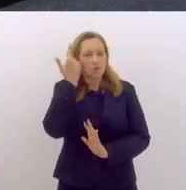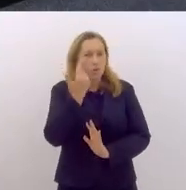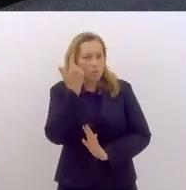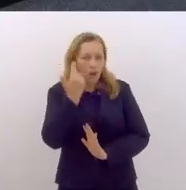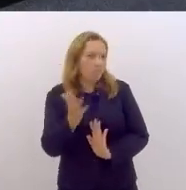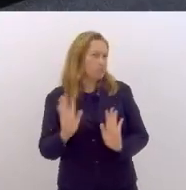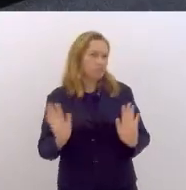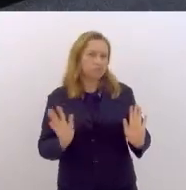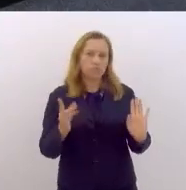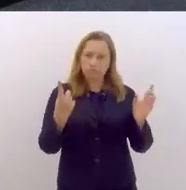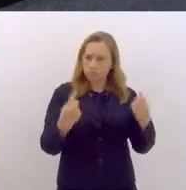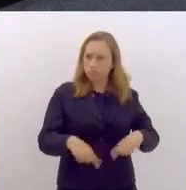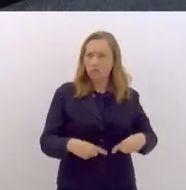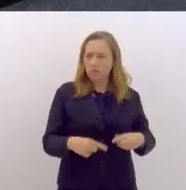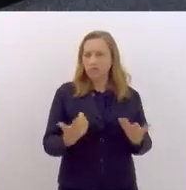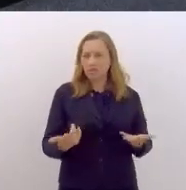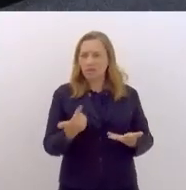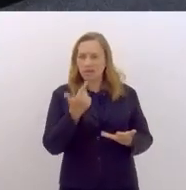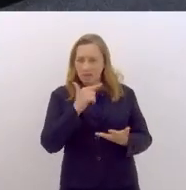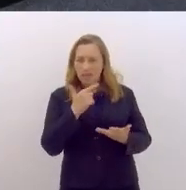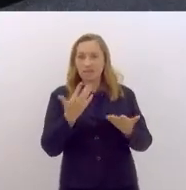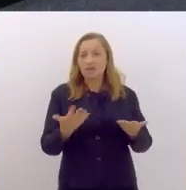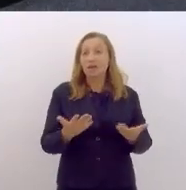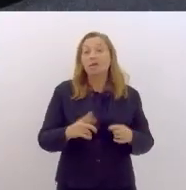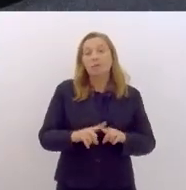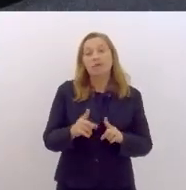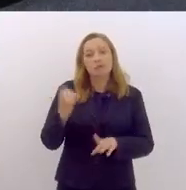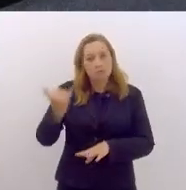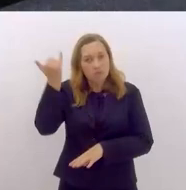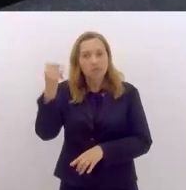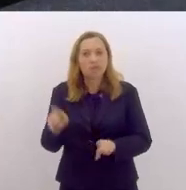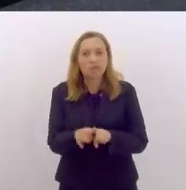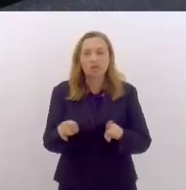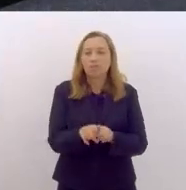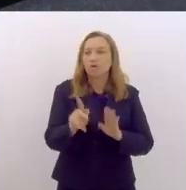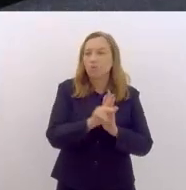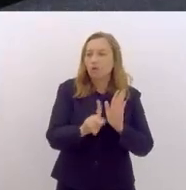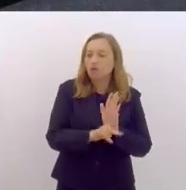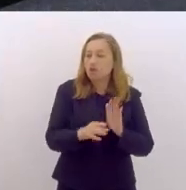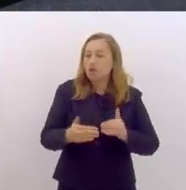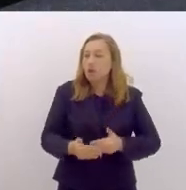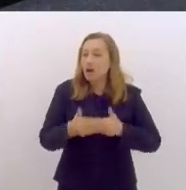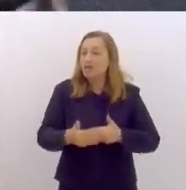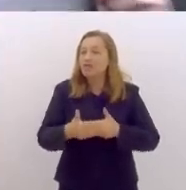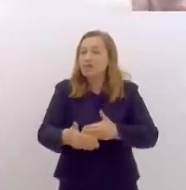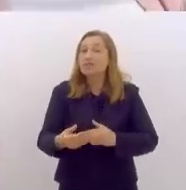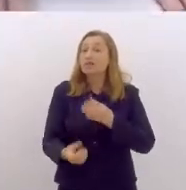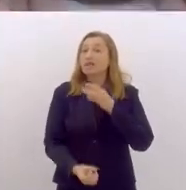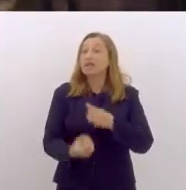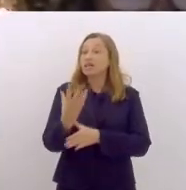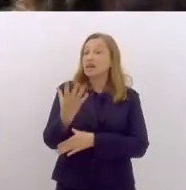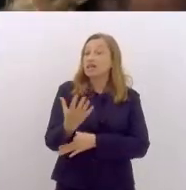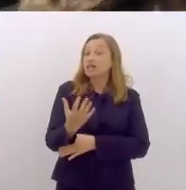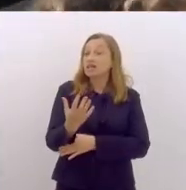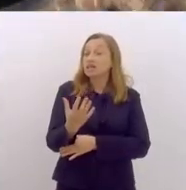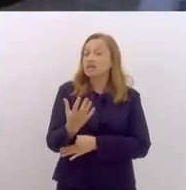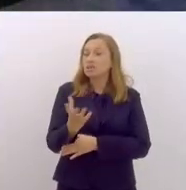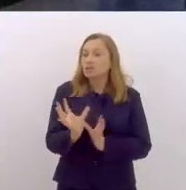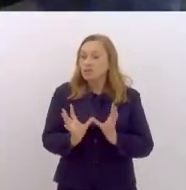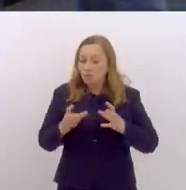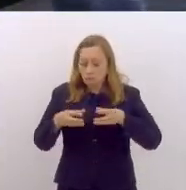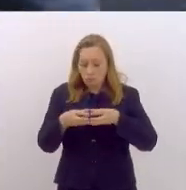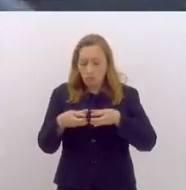ambiente, até se não tiver isso, não tem graça. Claro. Outra coisa que é importante, o projeto avança na criação de um